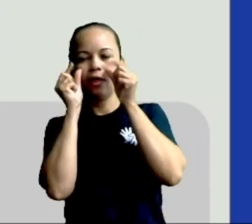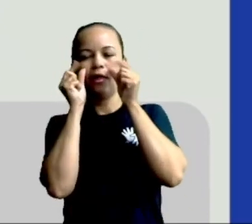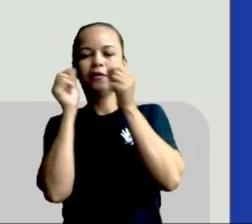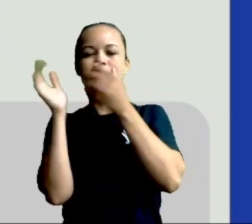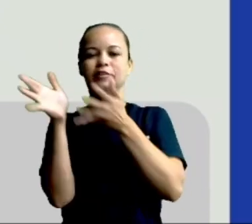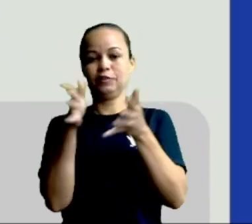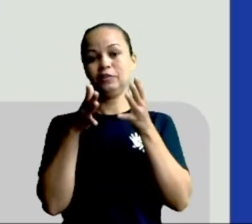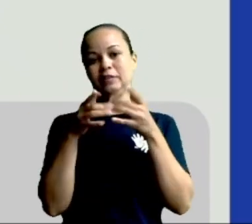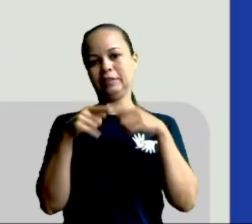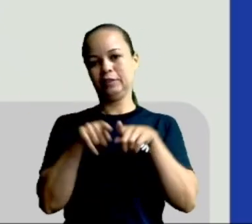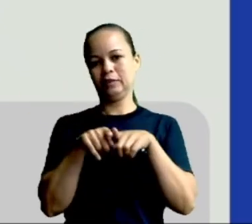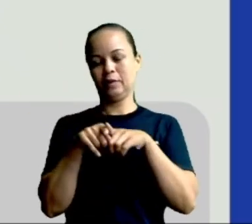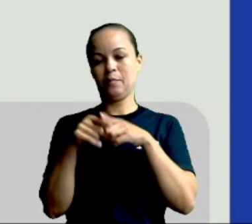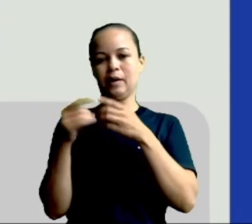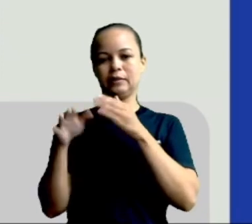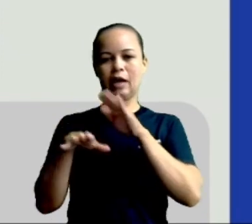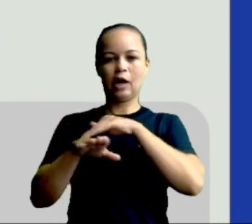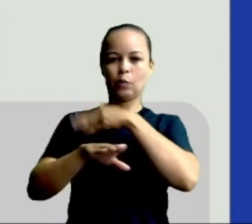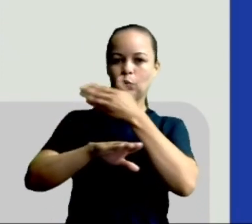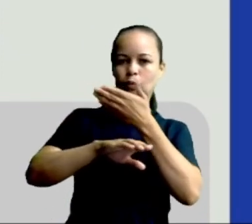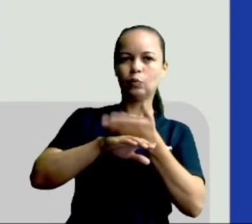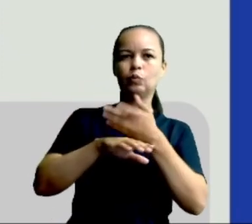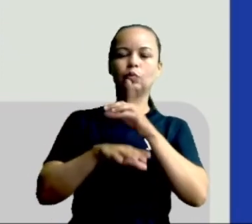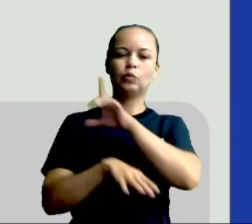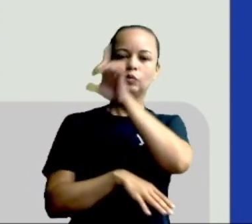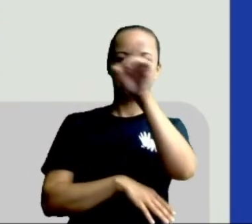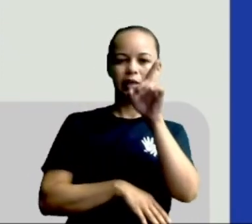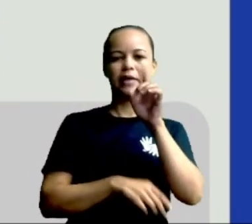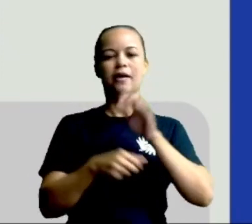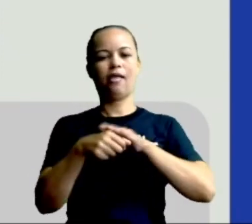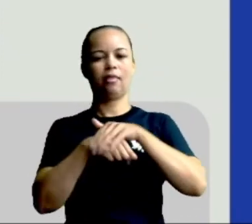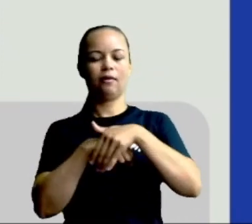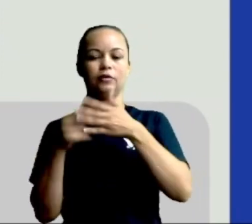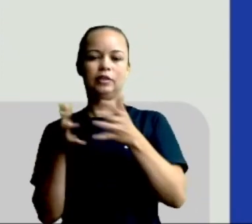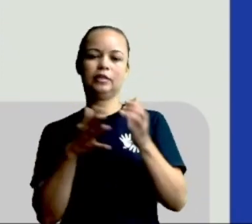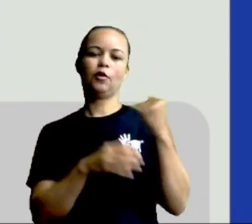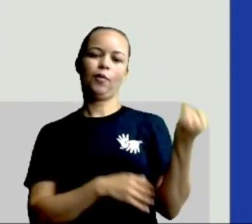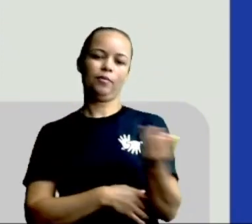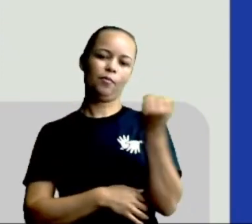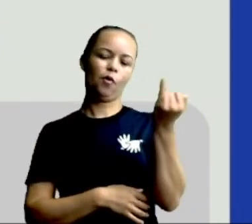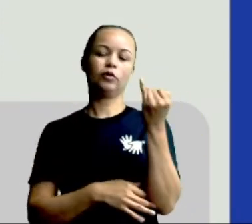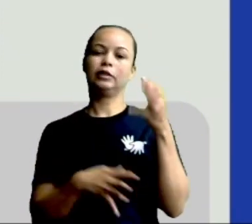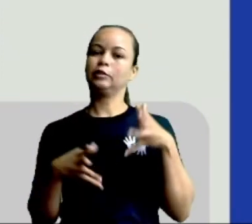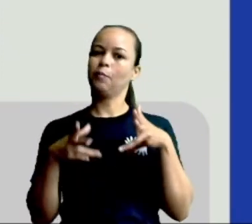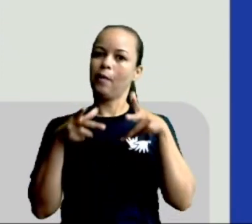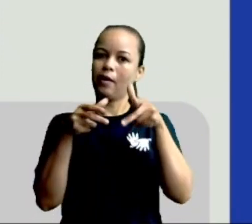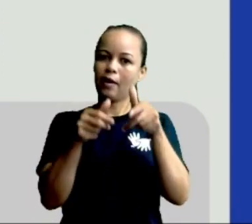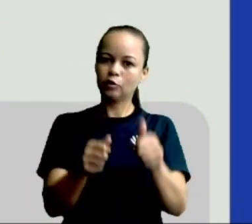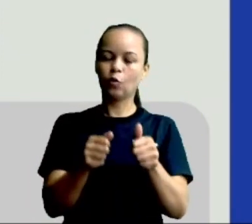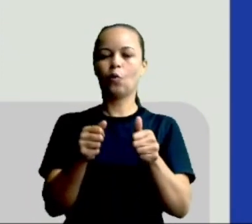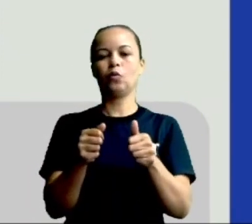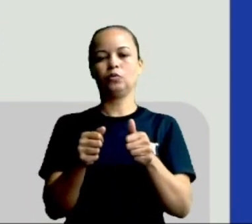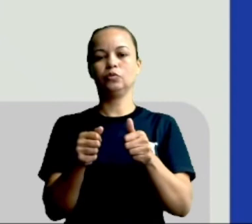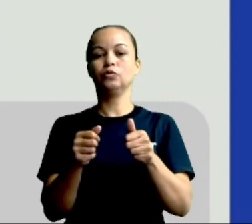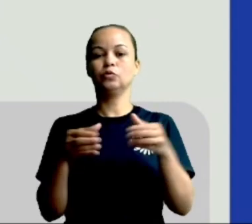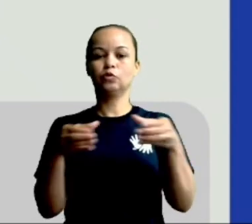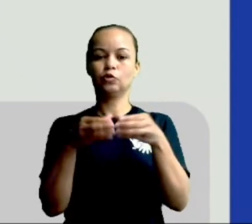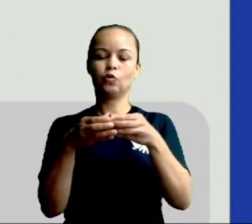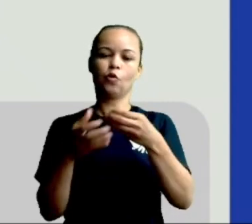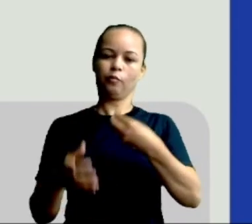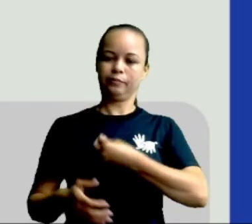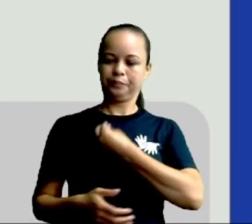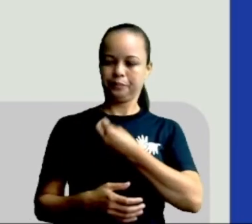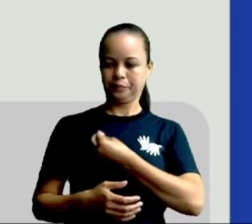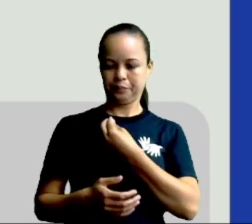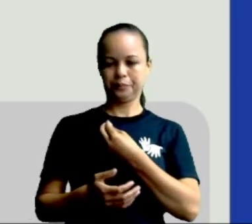cochilos, passar ali o dia, a noite. Então as plantas, elas são importantes para todos os seres vivos,